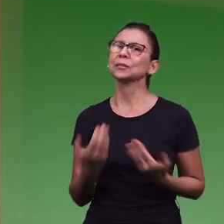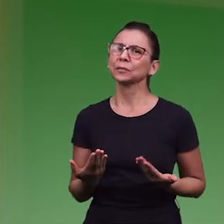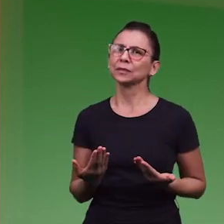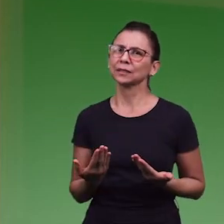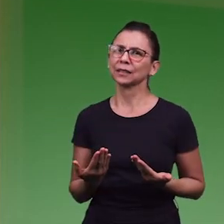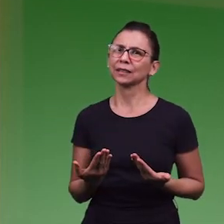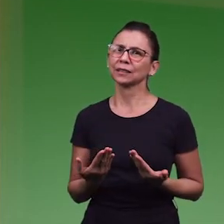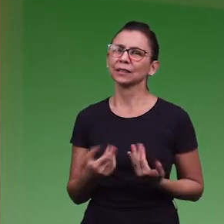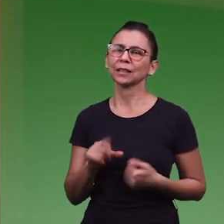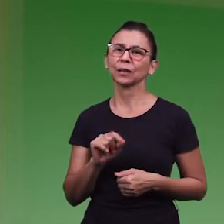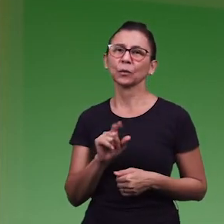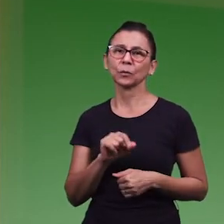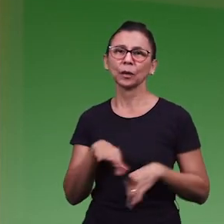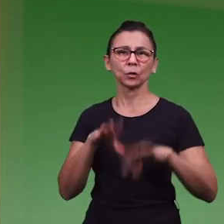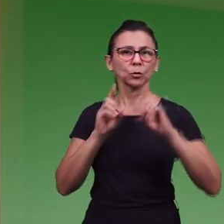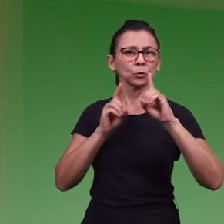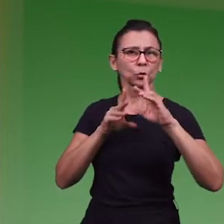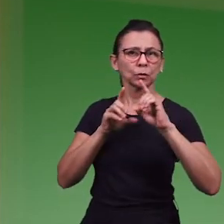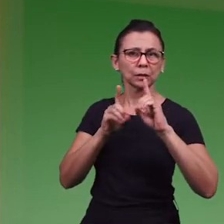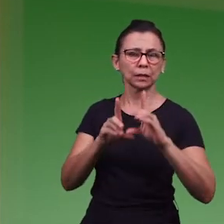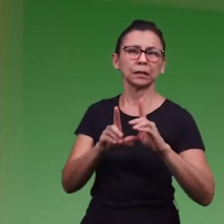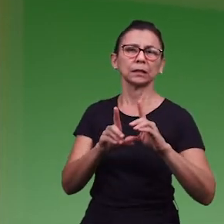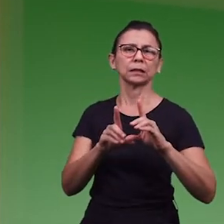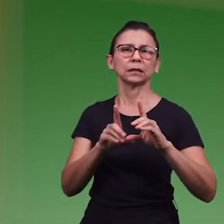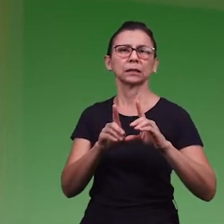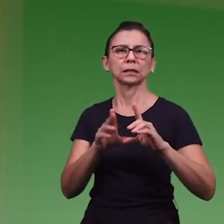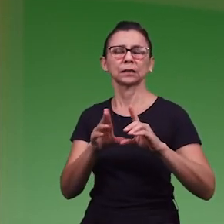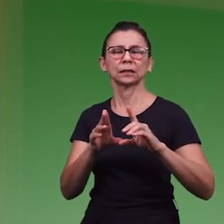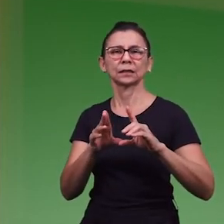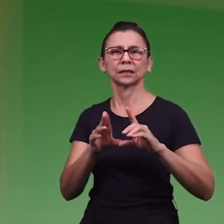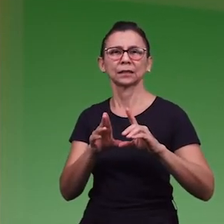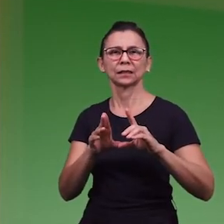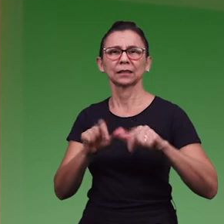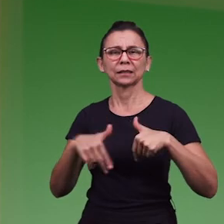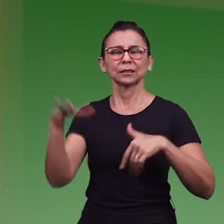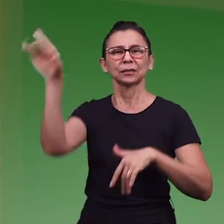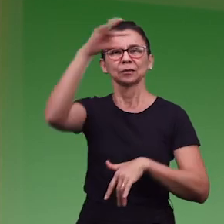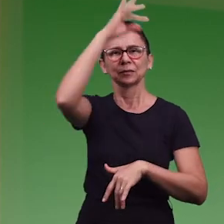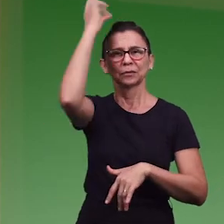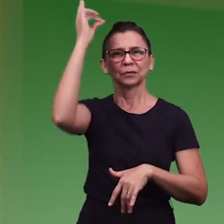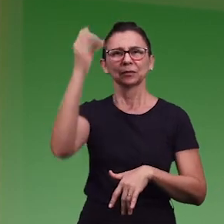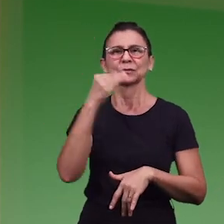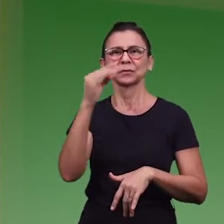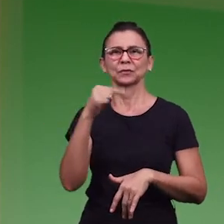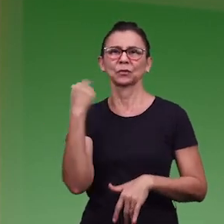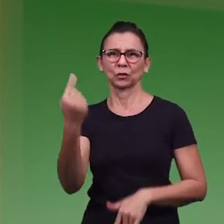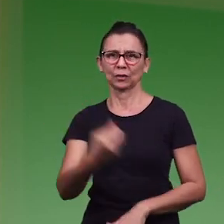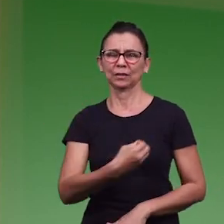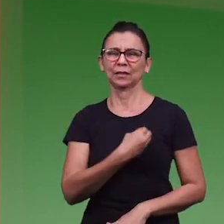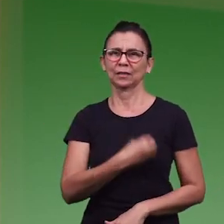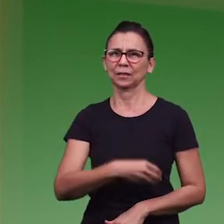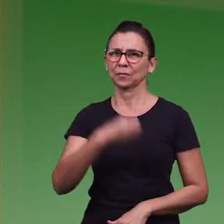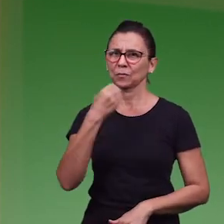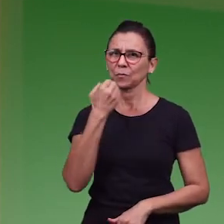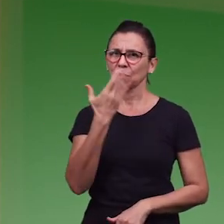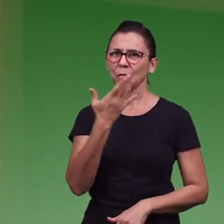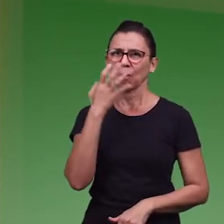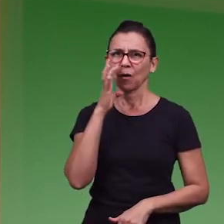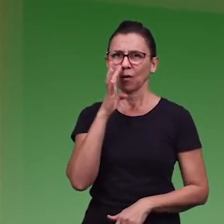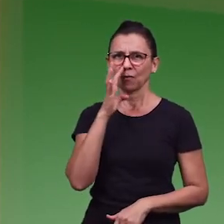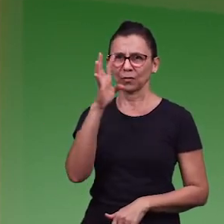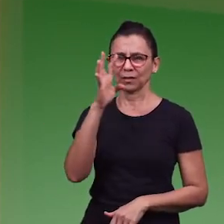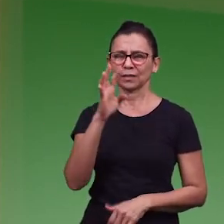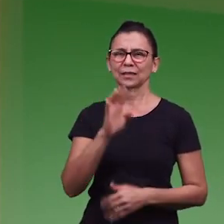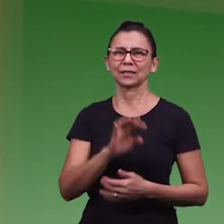daquilo que é a doutrina, que é a direção do Senhor para as nossas vidas. É uma alegria contar com a sua audiência no